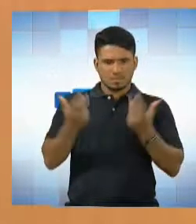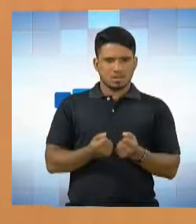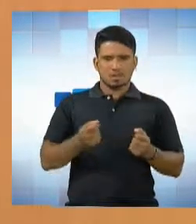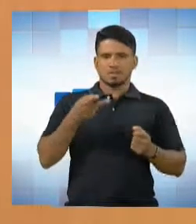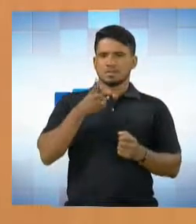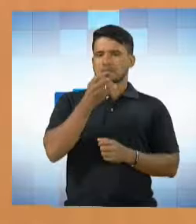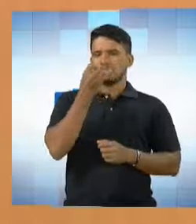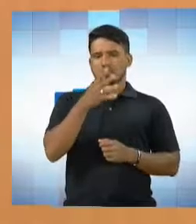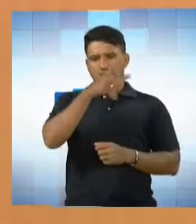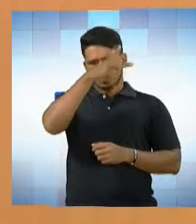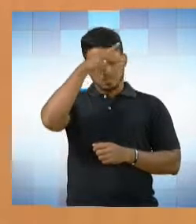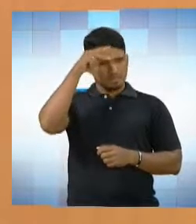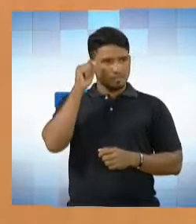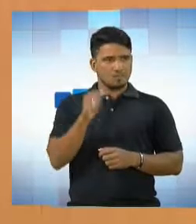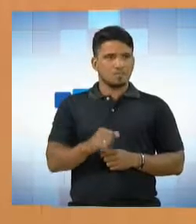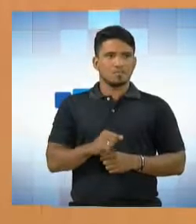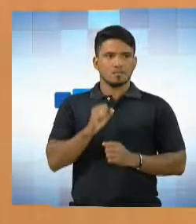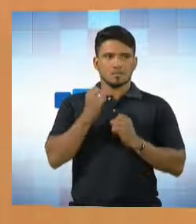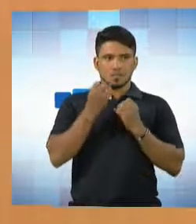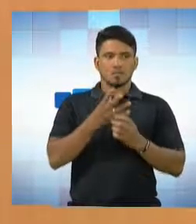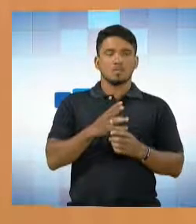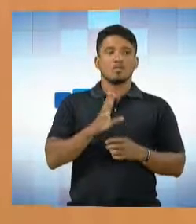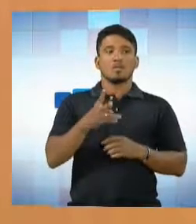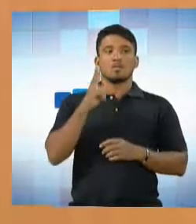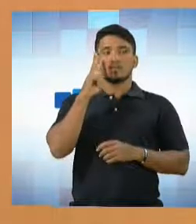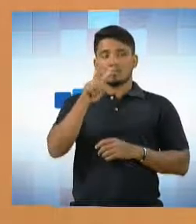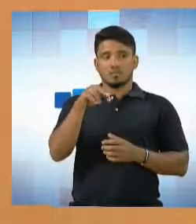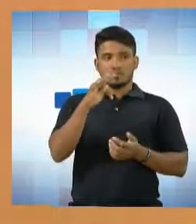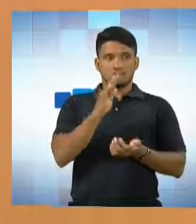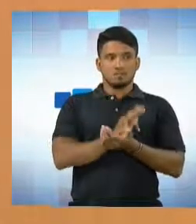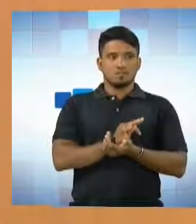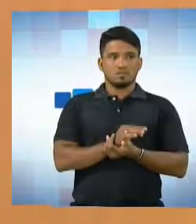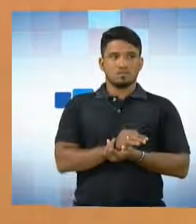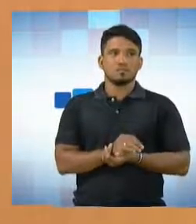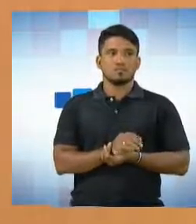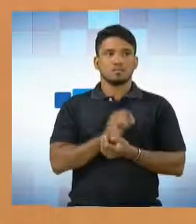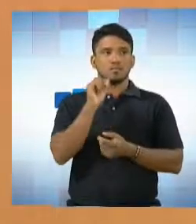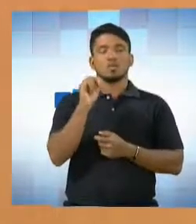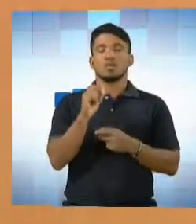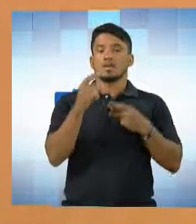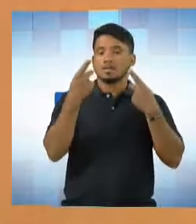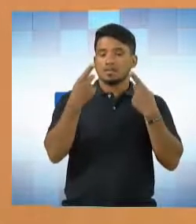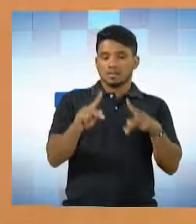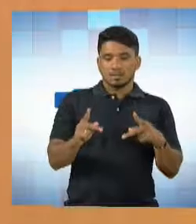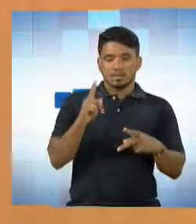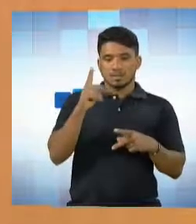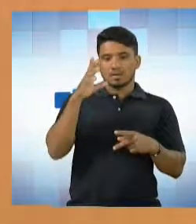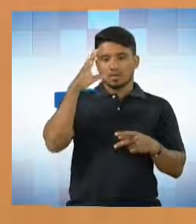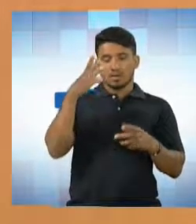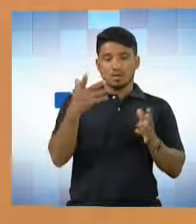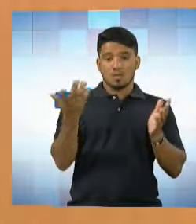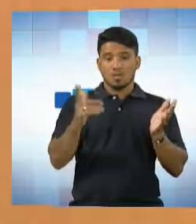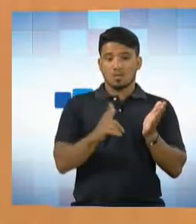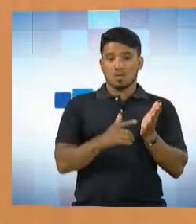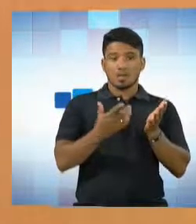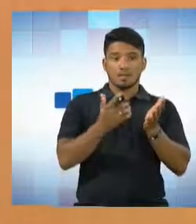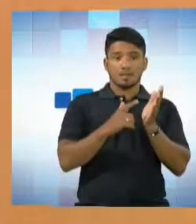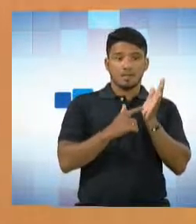prefeitos. Bom, Lindau, qual é a visão de Teresina? Que perfil você apresentaria para os